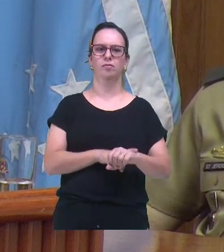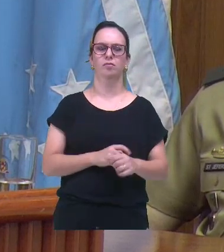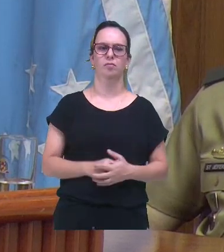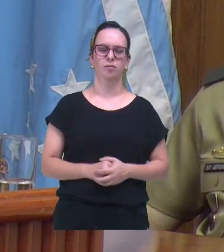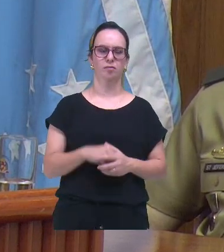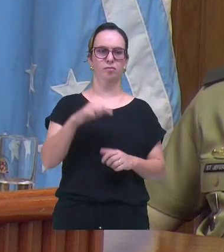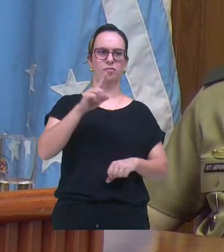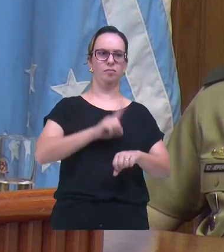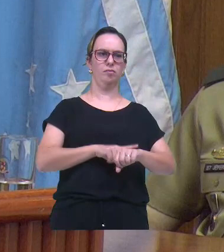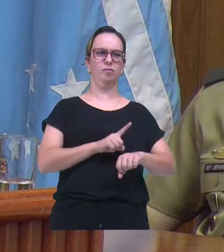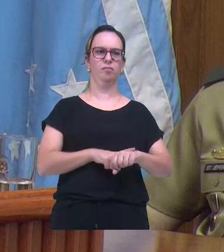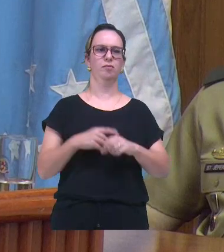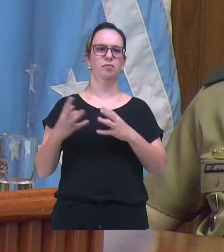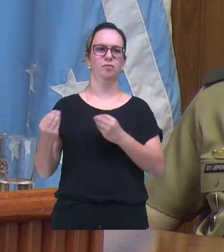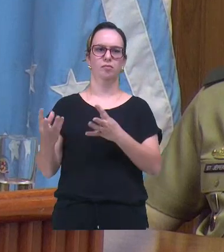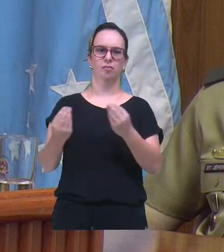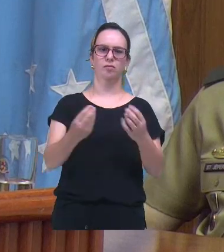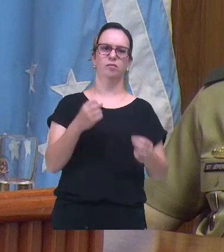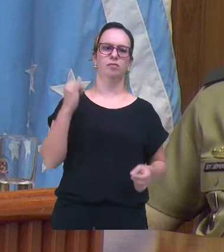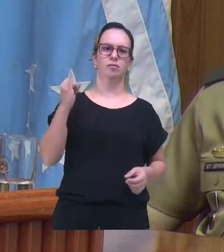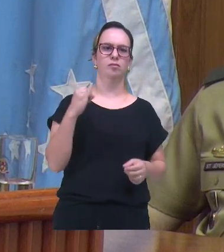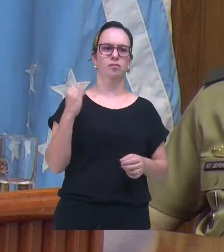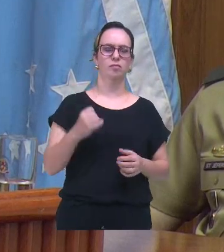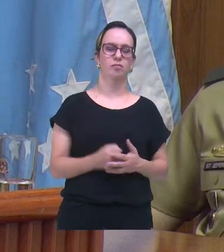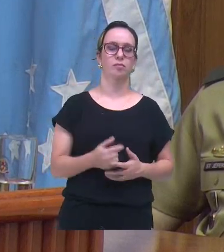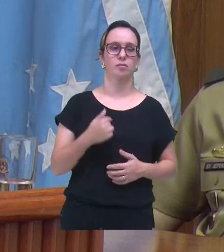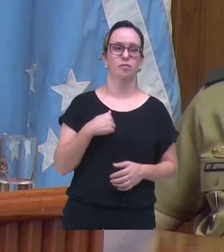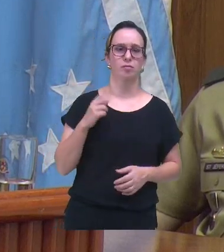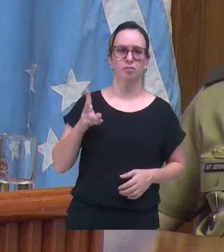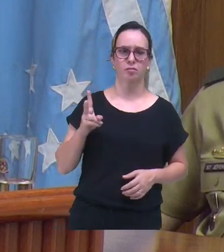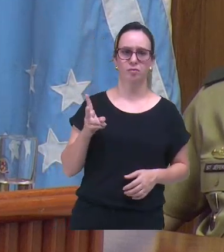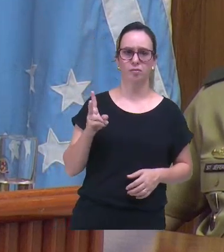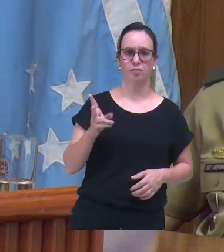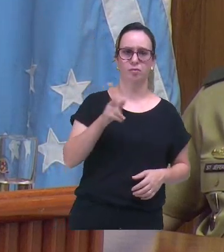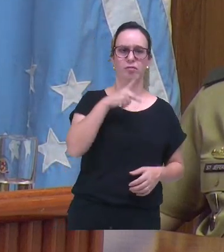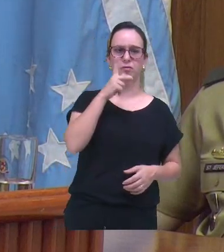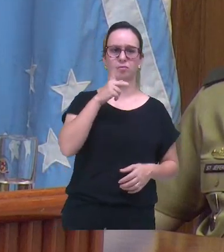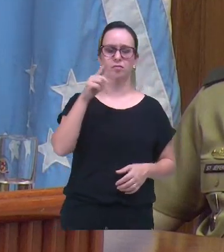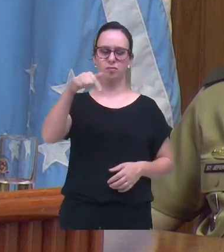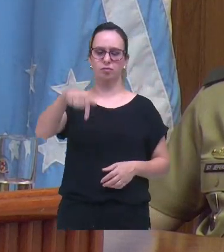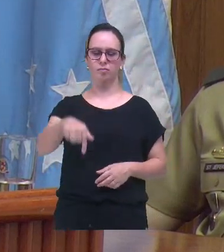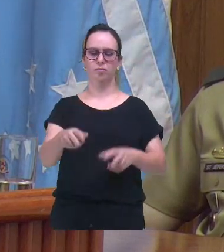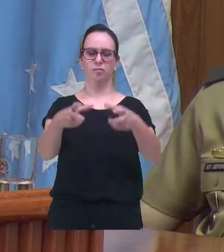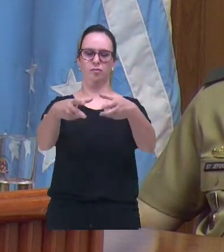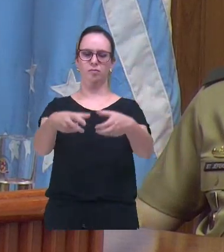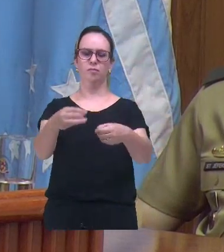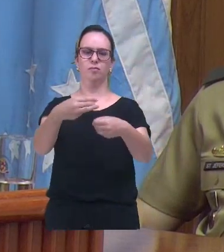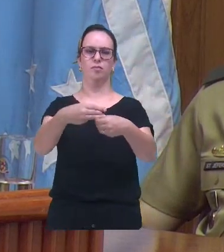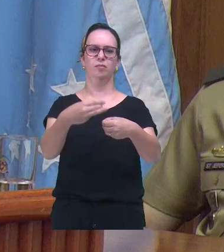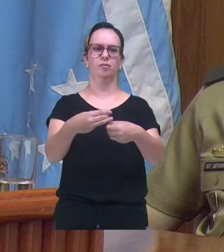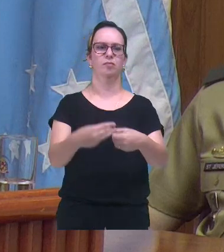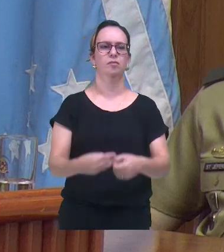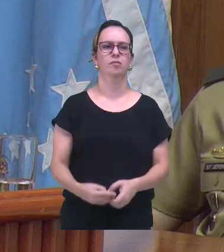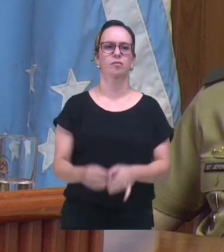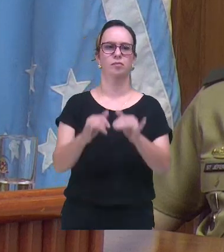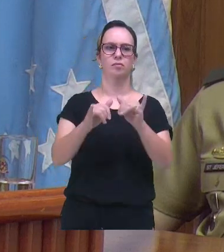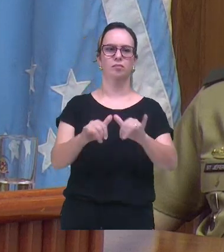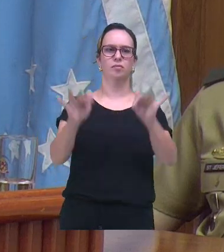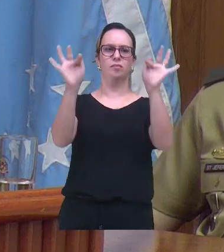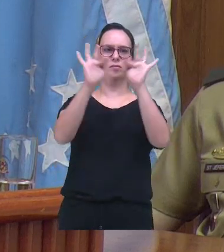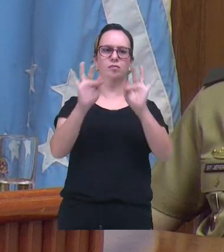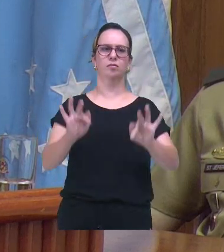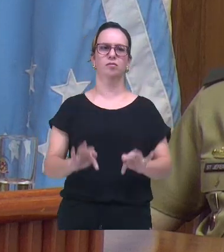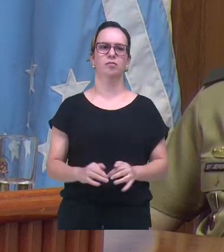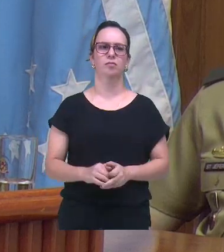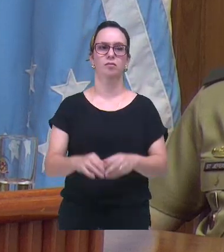muito importante. Eu costumo dizer que aqui na Câmara Municipal eu fico muito feliz de ver essa casa cheia,